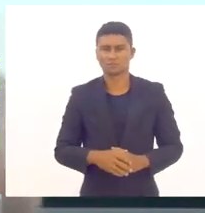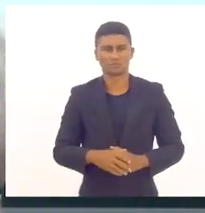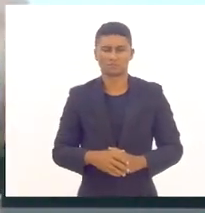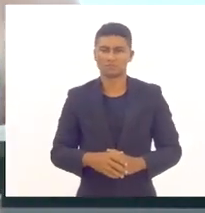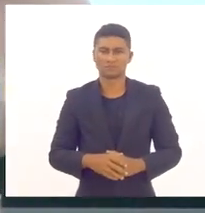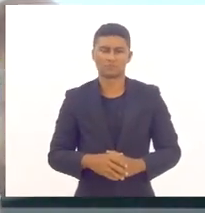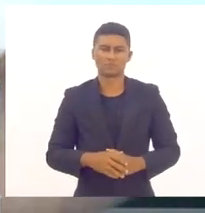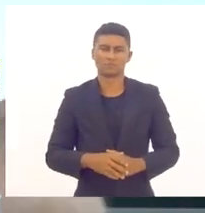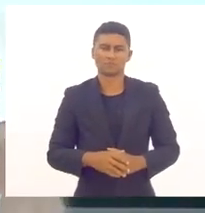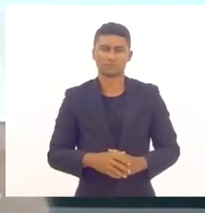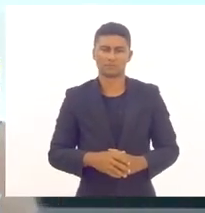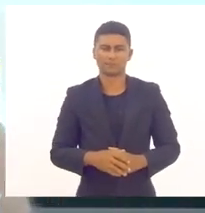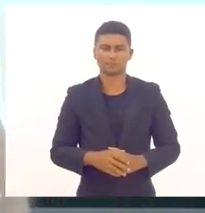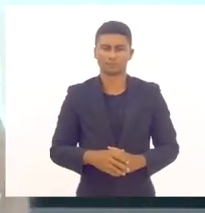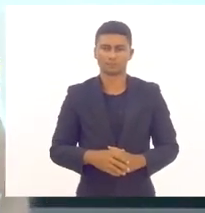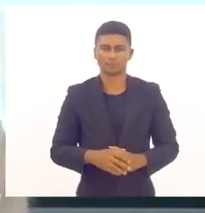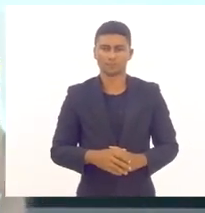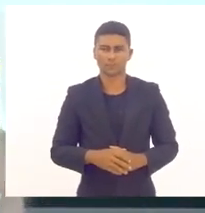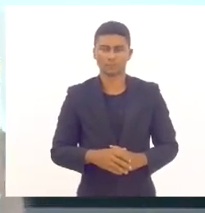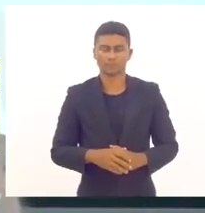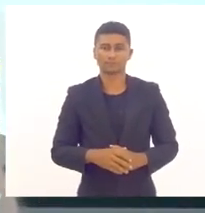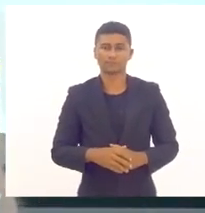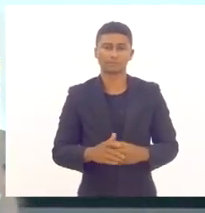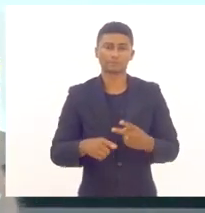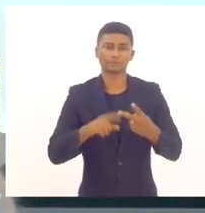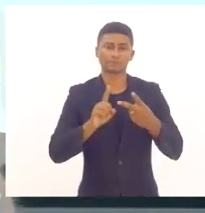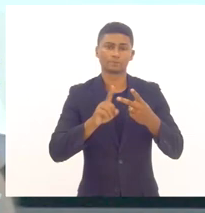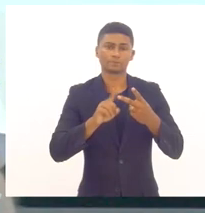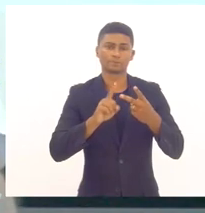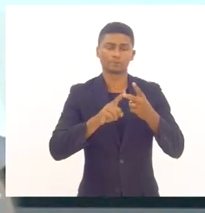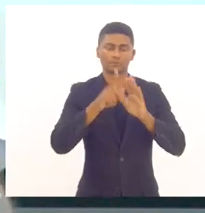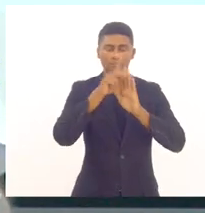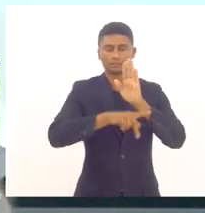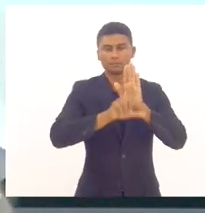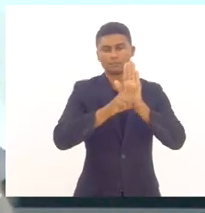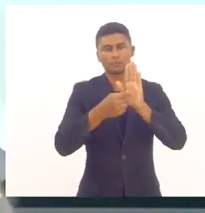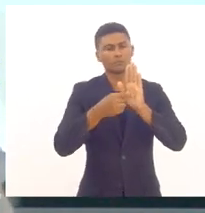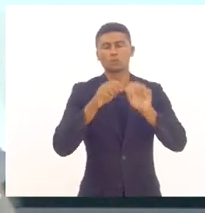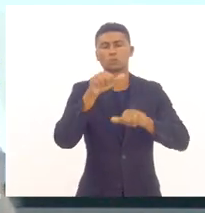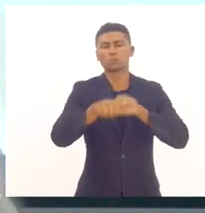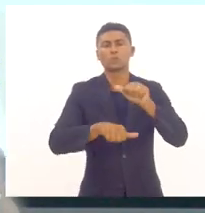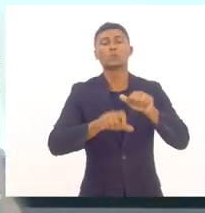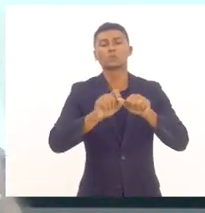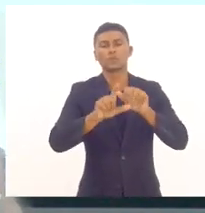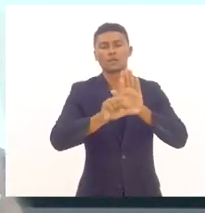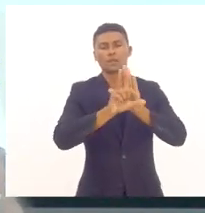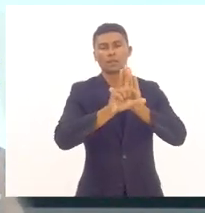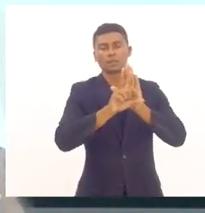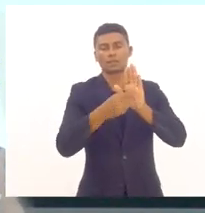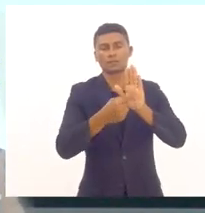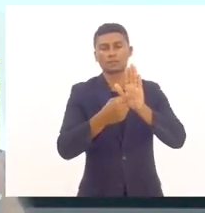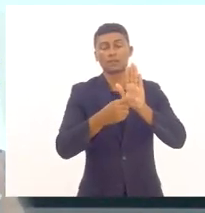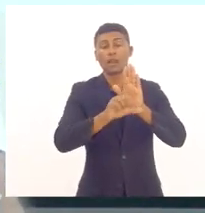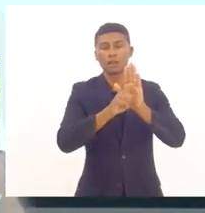tá? E o outro PL, e a outra alteração que altera a outra lei,